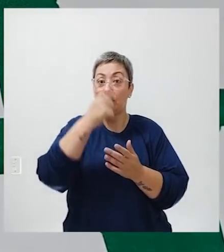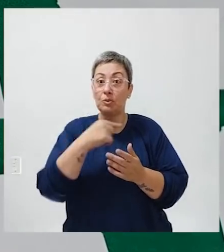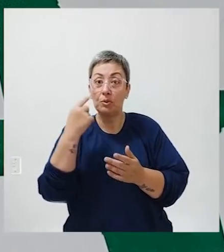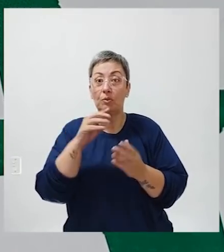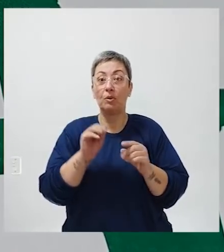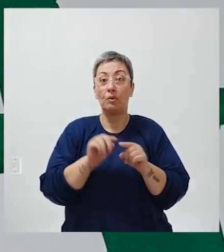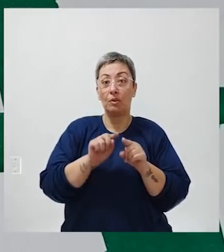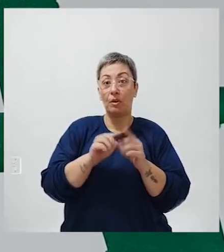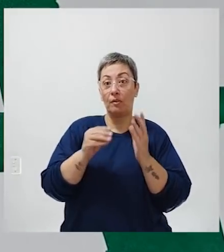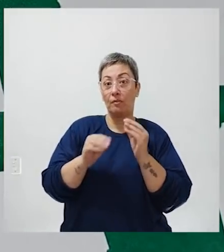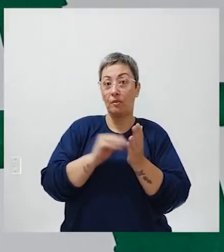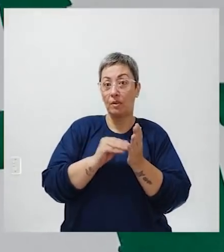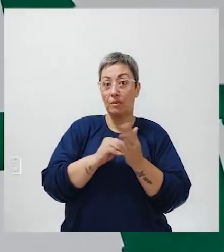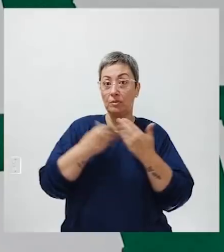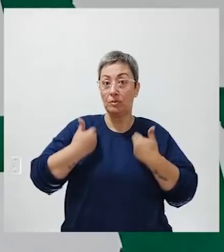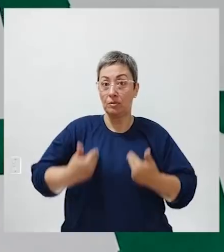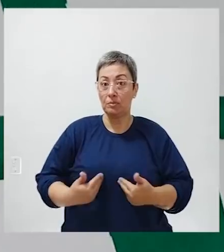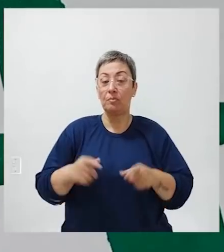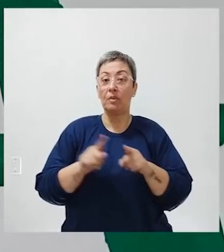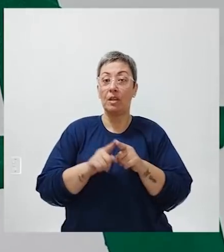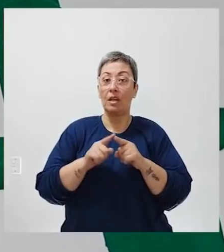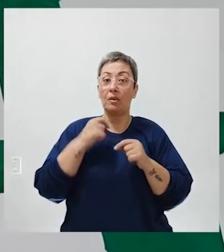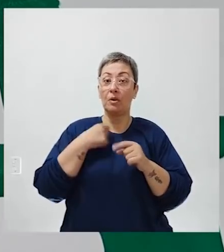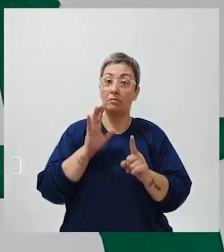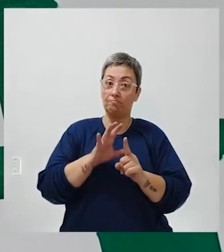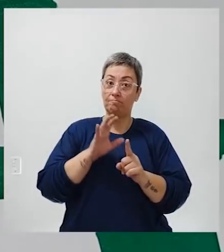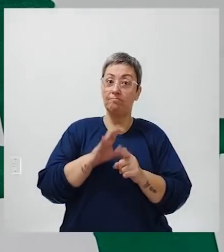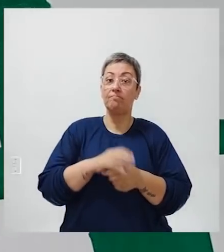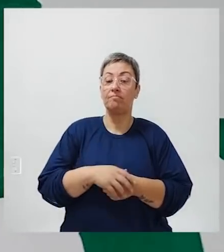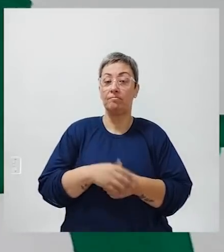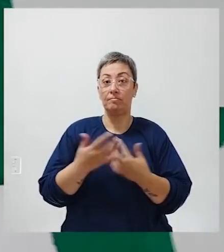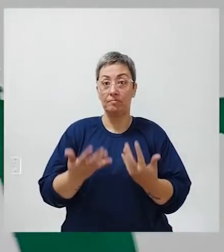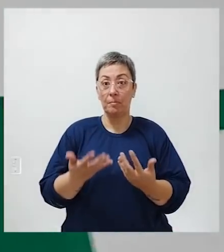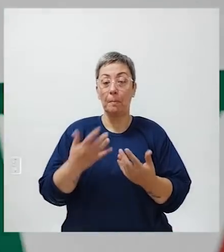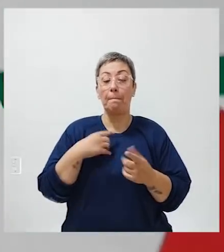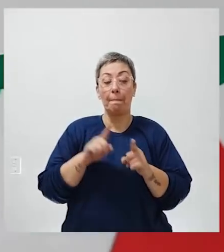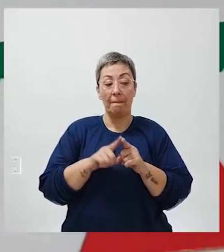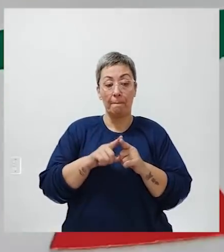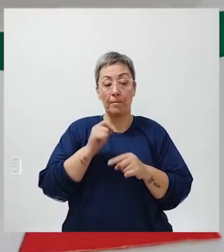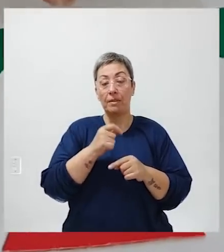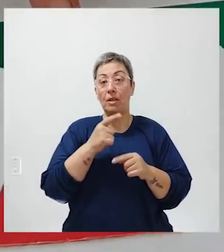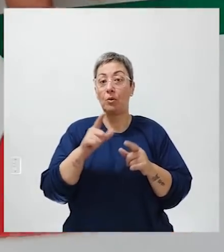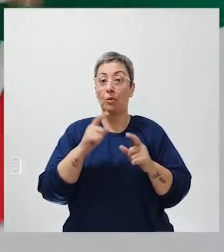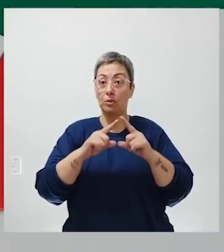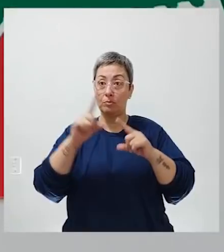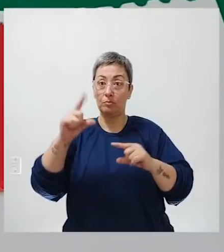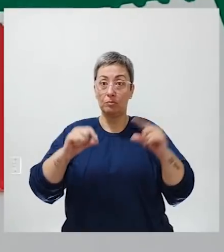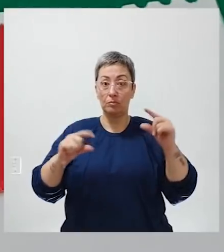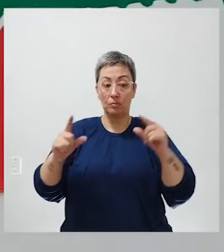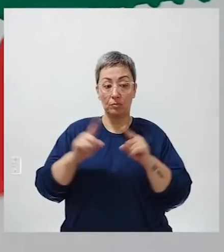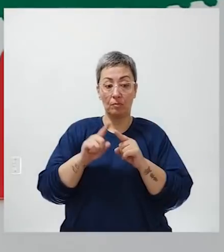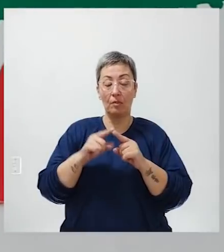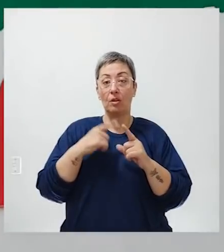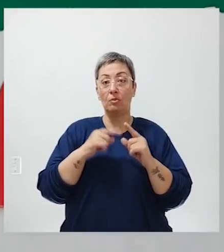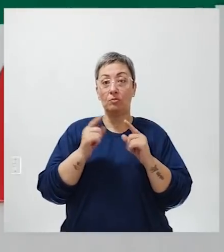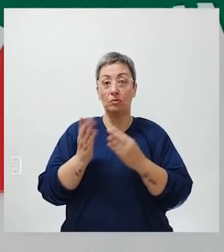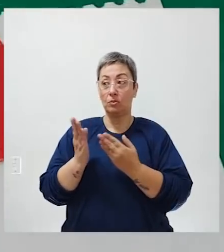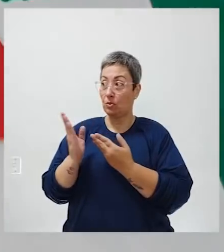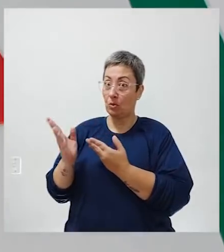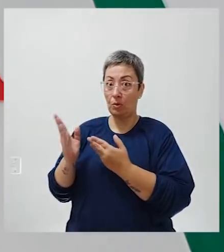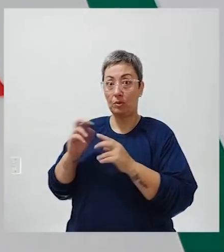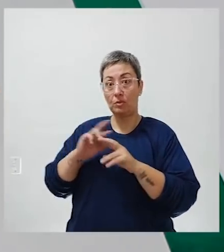o corpo. Então, por isso que fala que é desenho com interferência. Aqui tem outros formatos, ó. A partir desses formatos